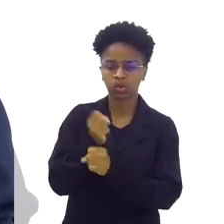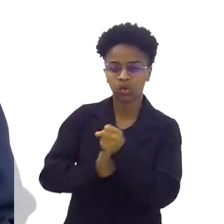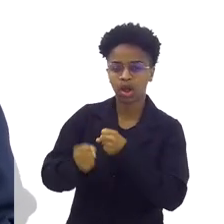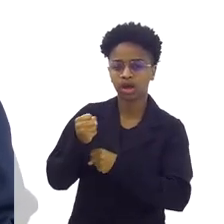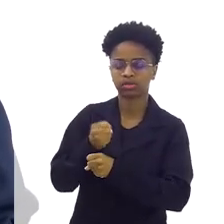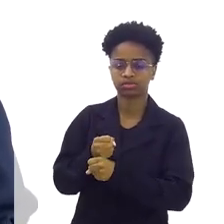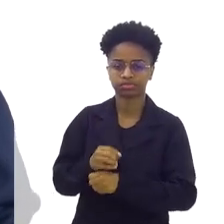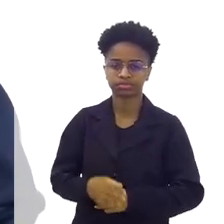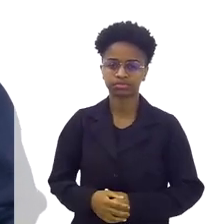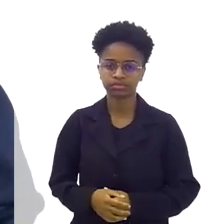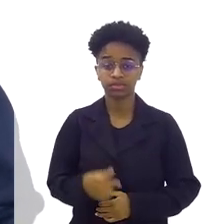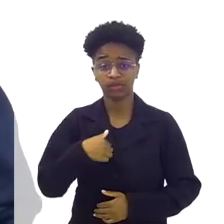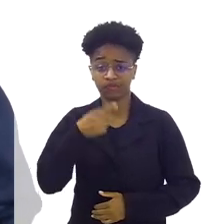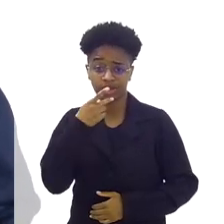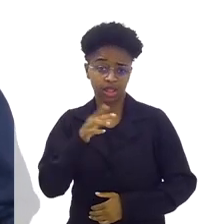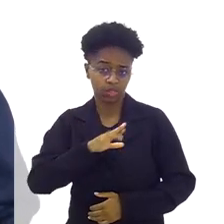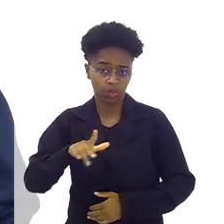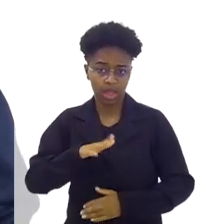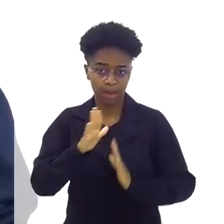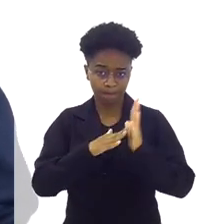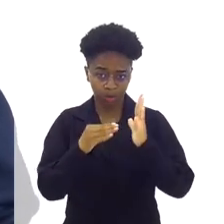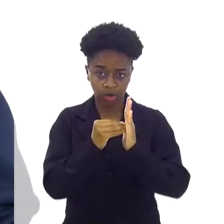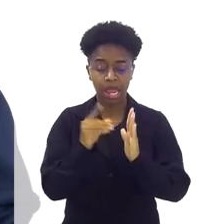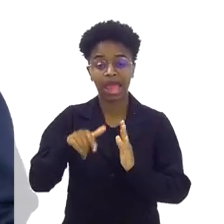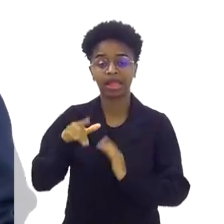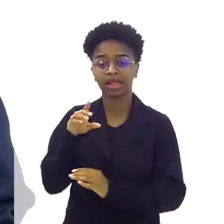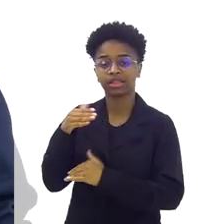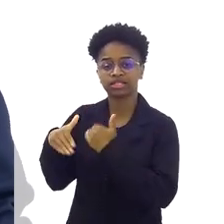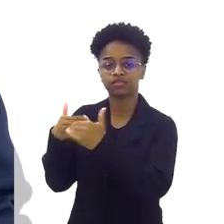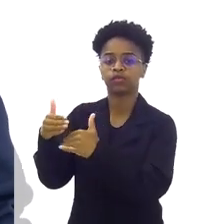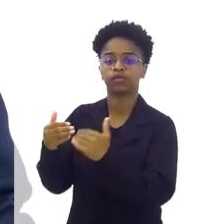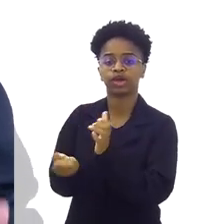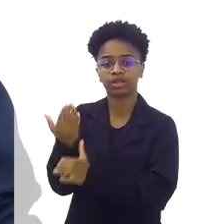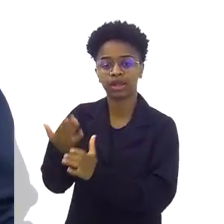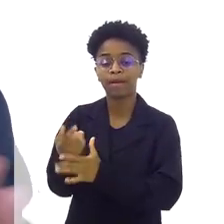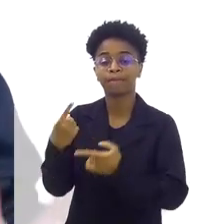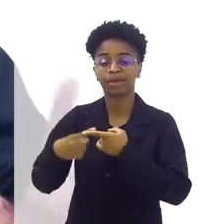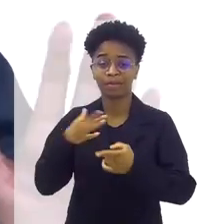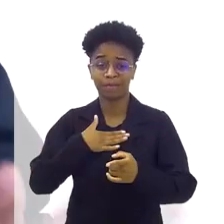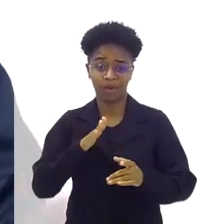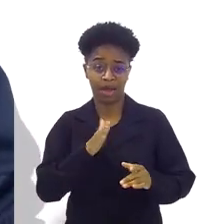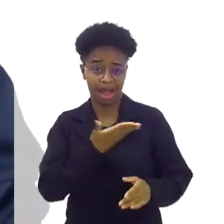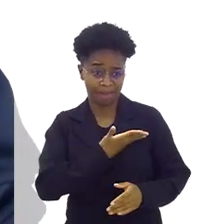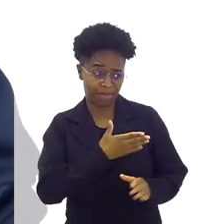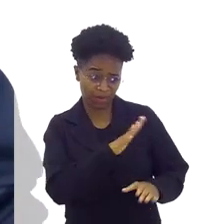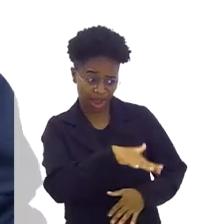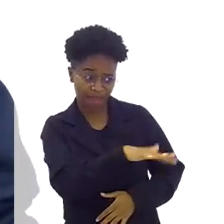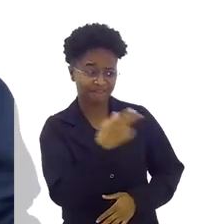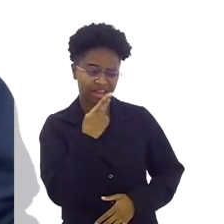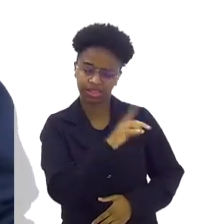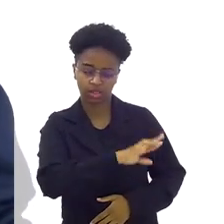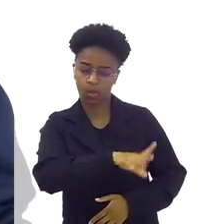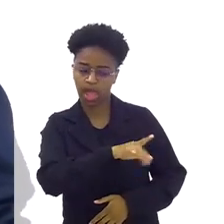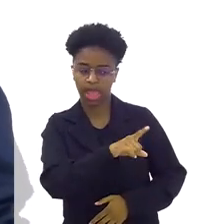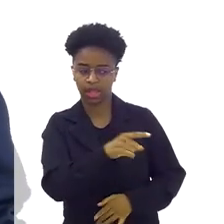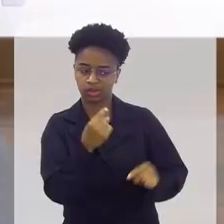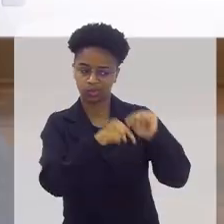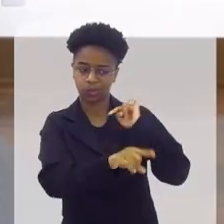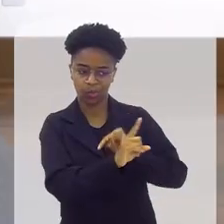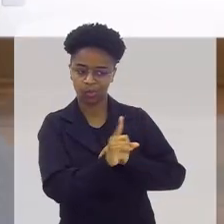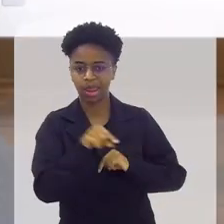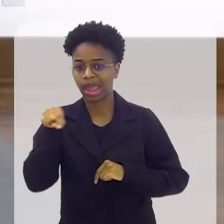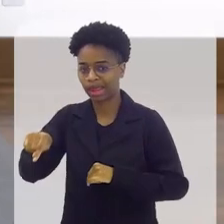uns 5 anos atrás. E aí eu falei que não é programador, é desenvolvedor, exatamente porque meus amigos programadores iam falar, não, tu não é